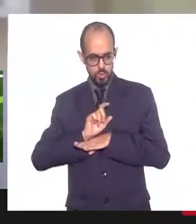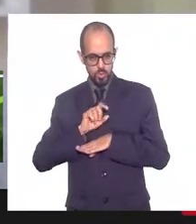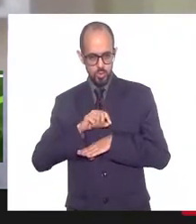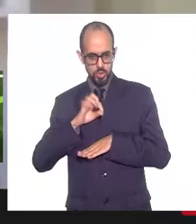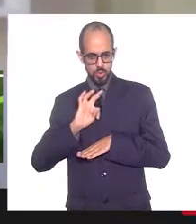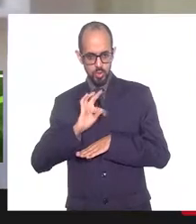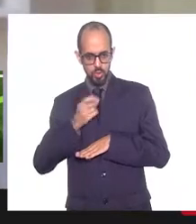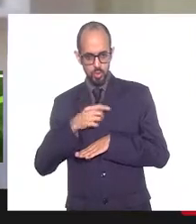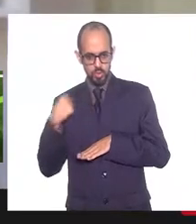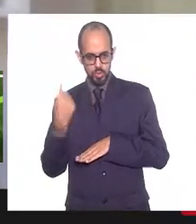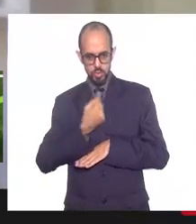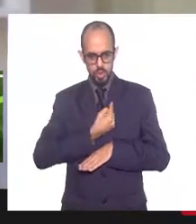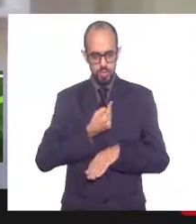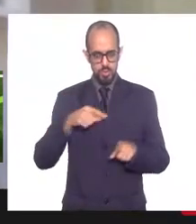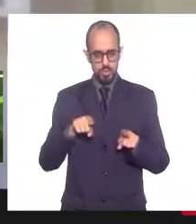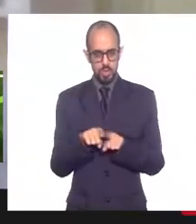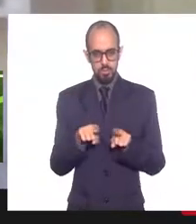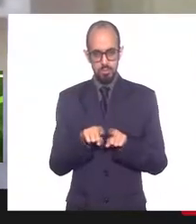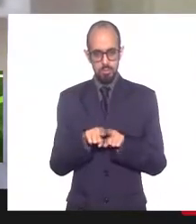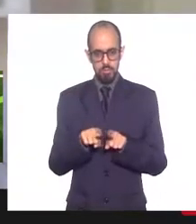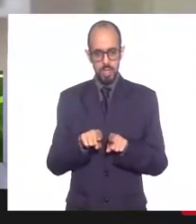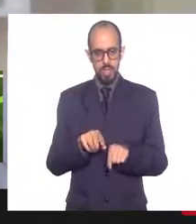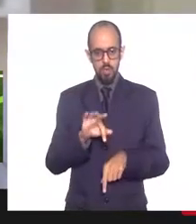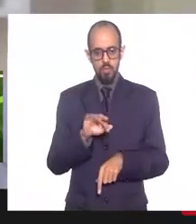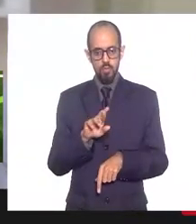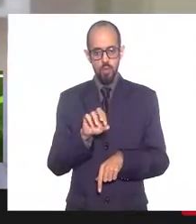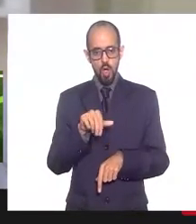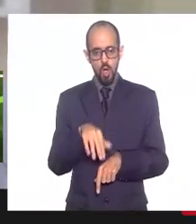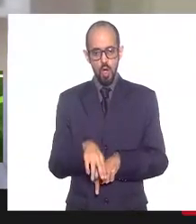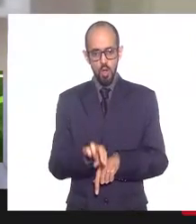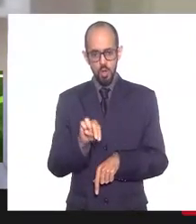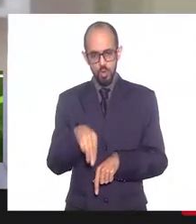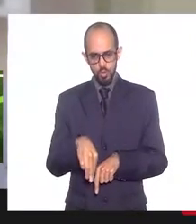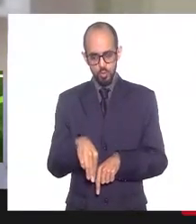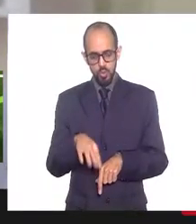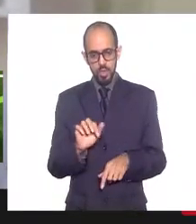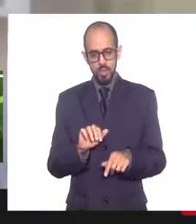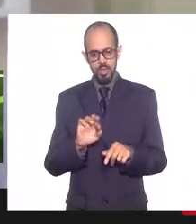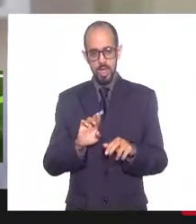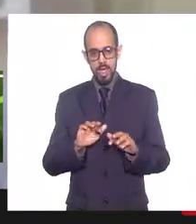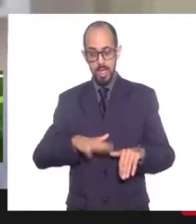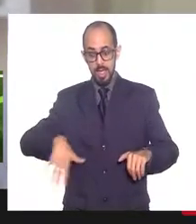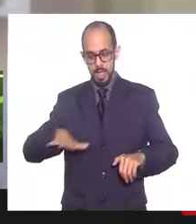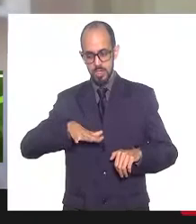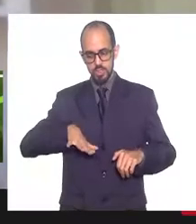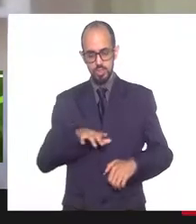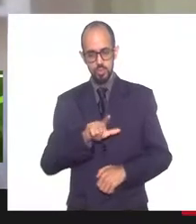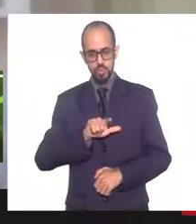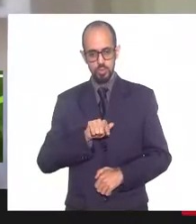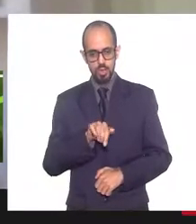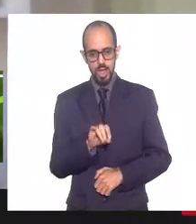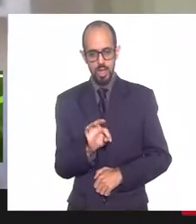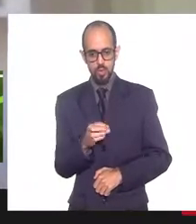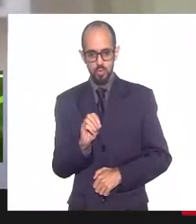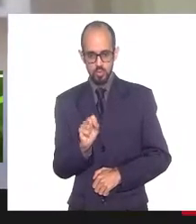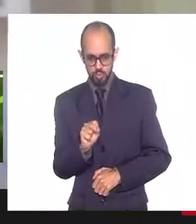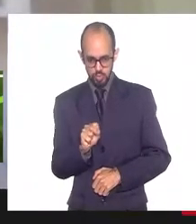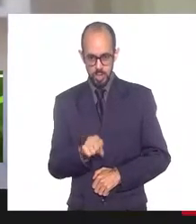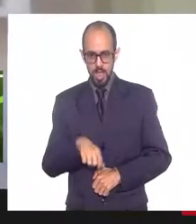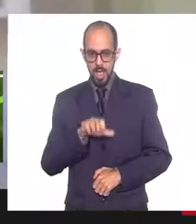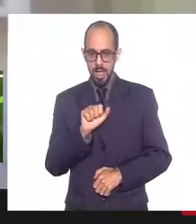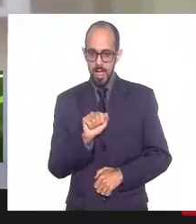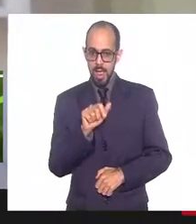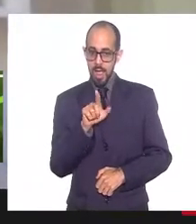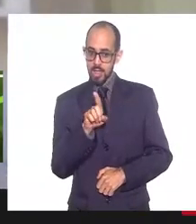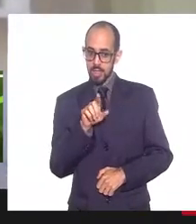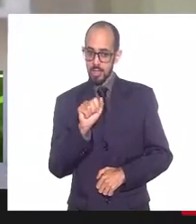E o Fórum de Religiosidade Afro-Brasileira da Região dos Lagos, Coletivo Adapô, Diálogo Permanente